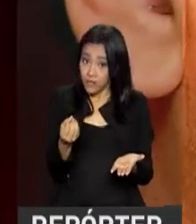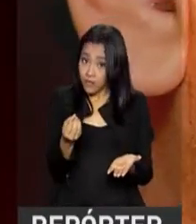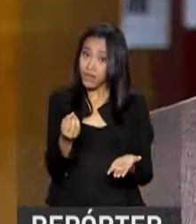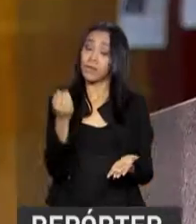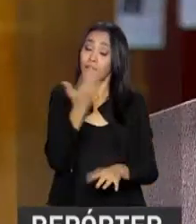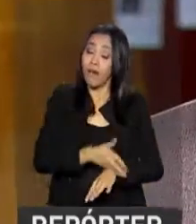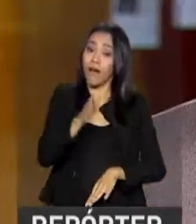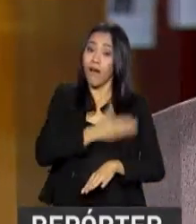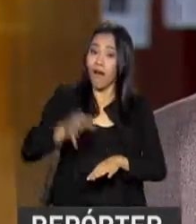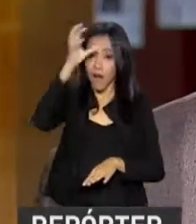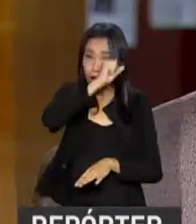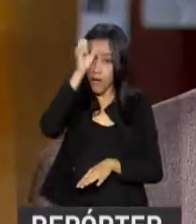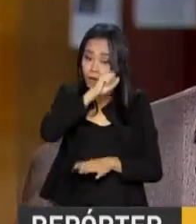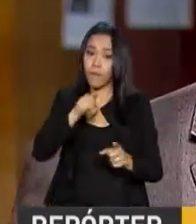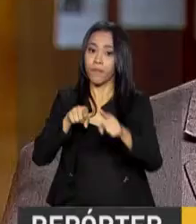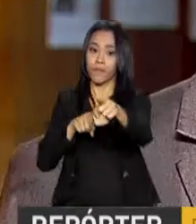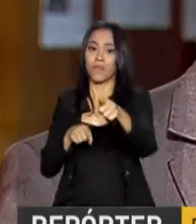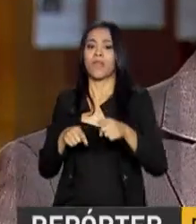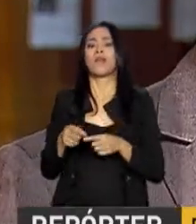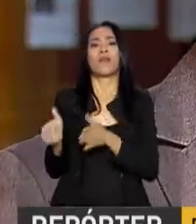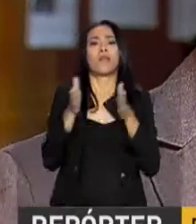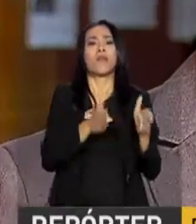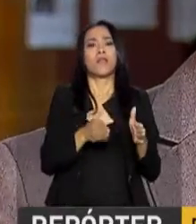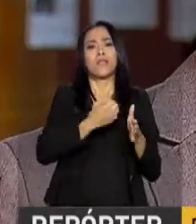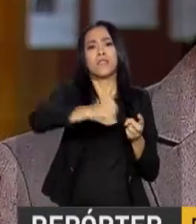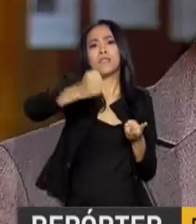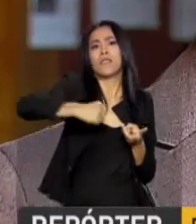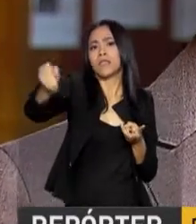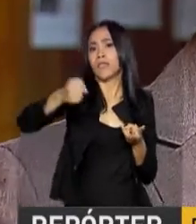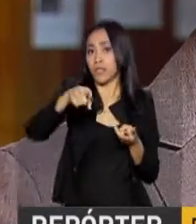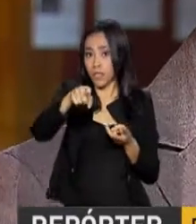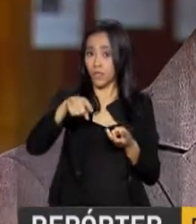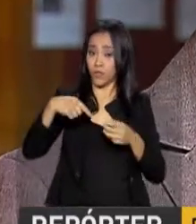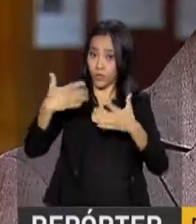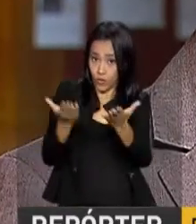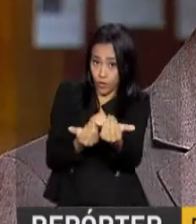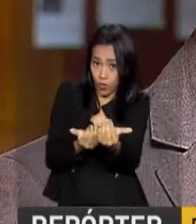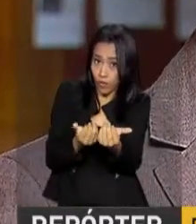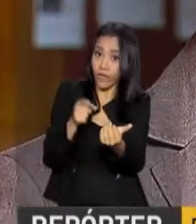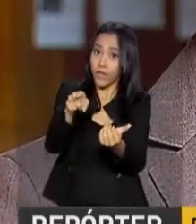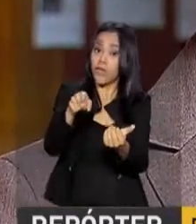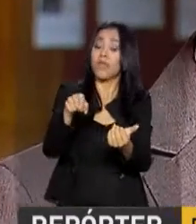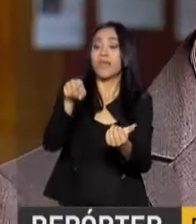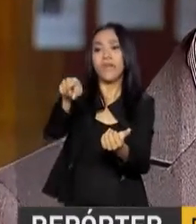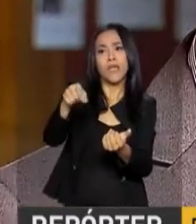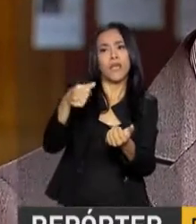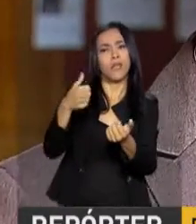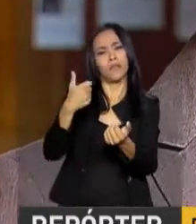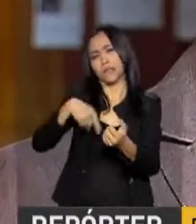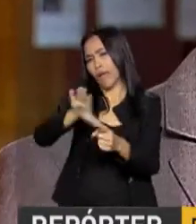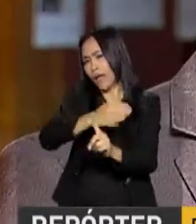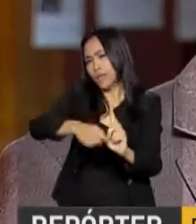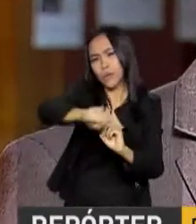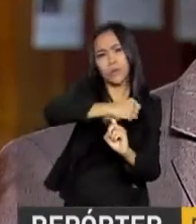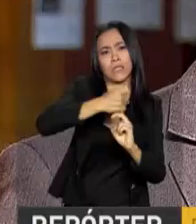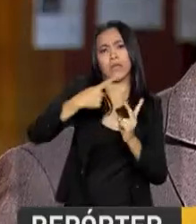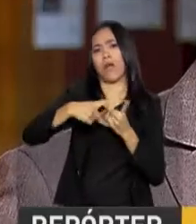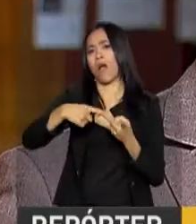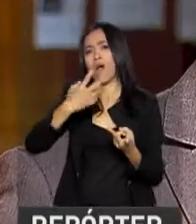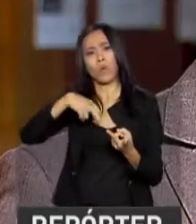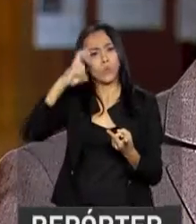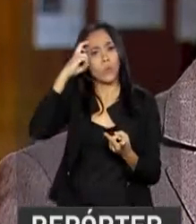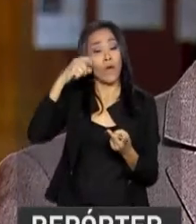além de inserir o jovem no mercado de trabalho ele busca inter aquele jogo num sistema de evitar tanto sócio cultural como social